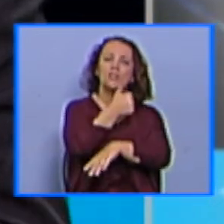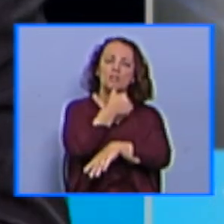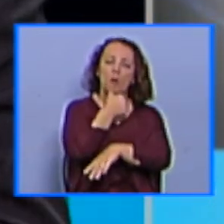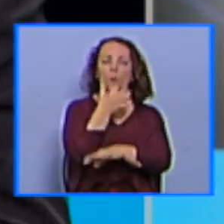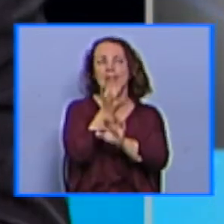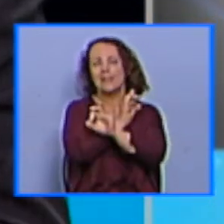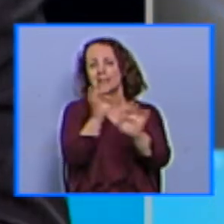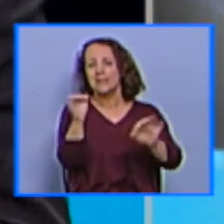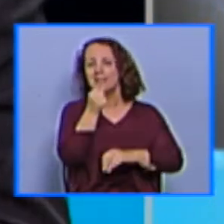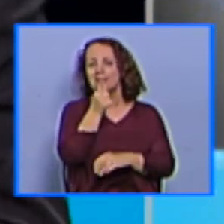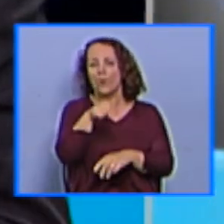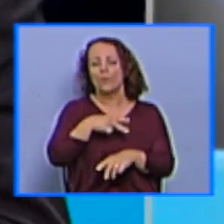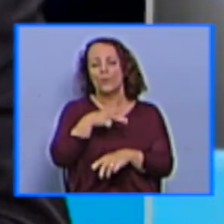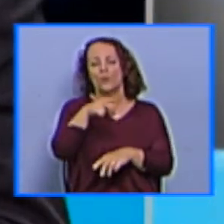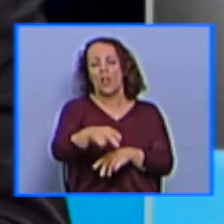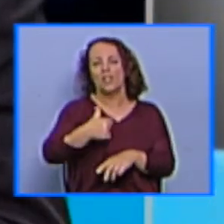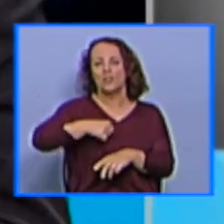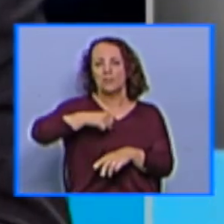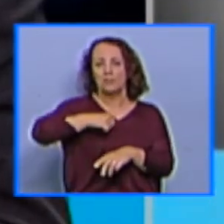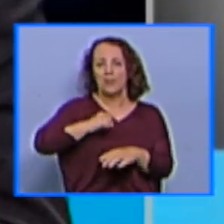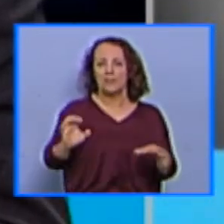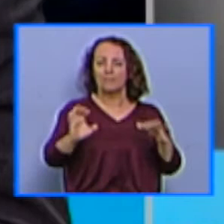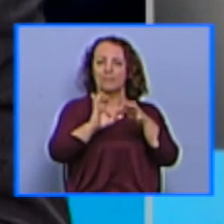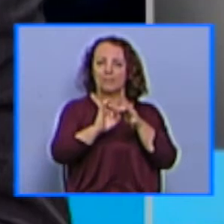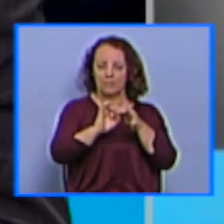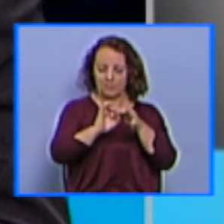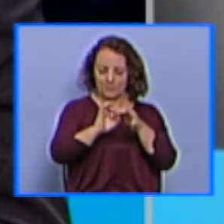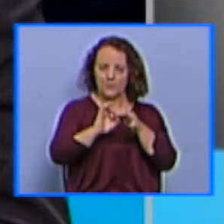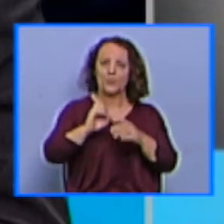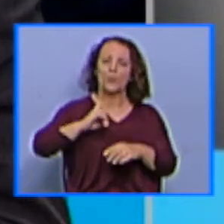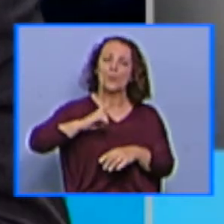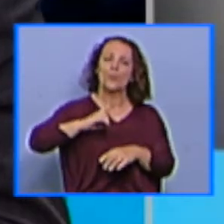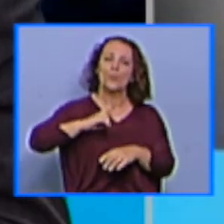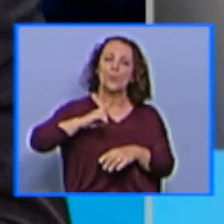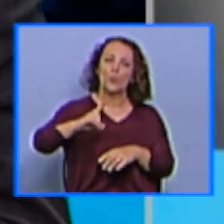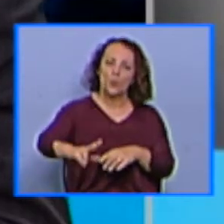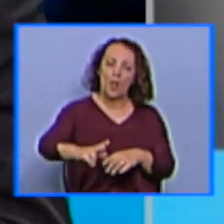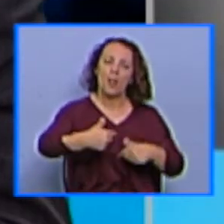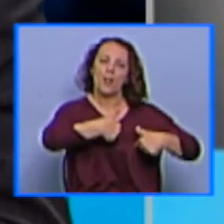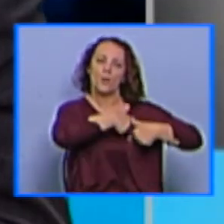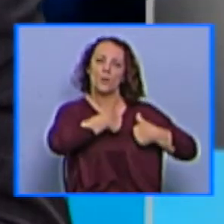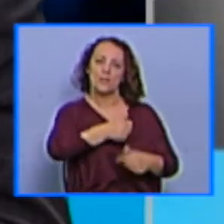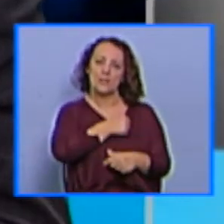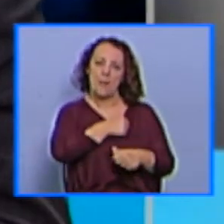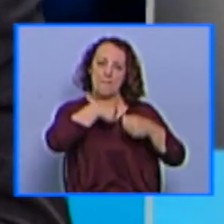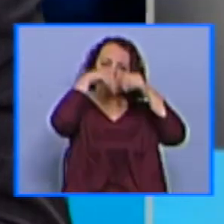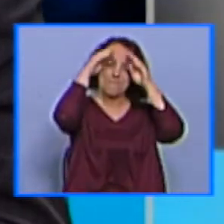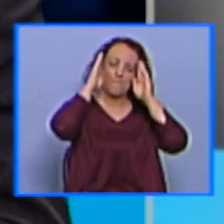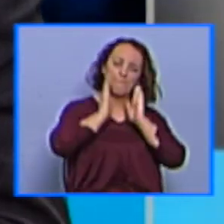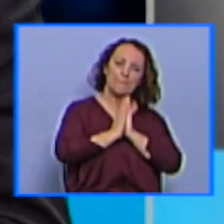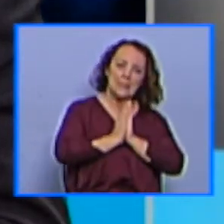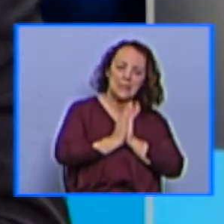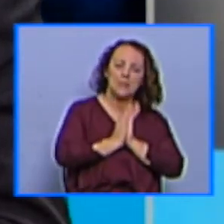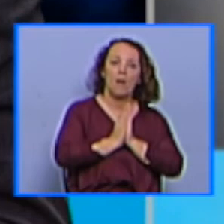belíssima de Portugal e de Espanha, no que nos diz respeito de Portugal, ao Sagrado Coração de Jesus, ao Imaculado Coração de Maria,